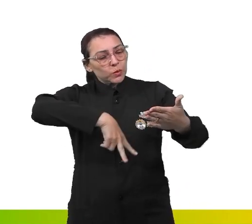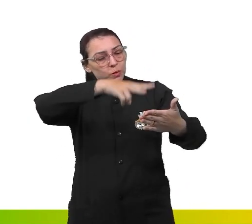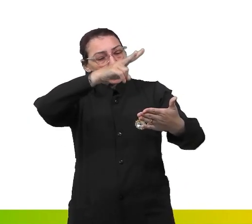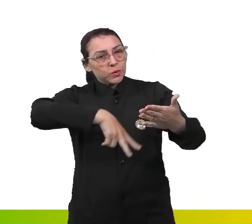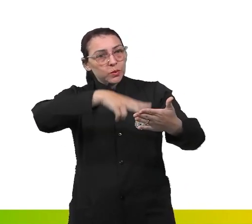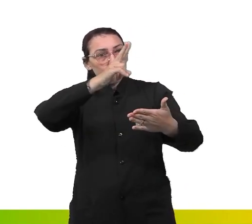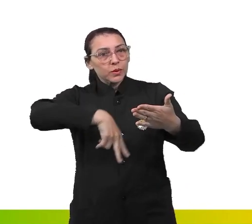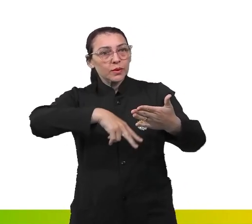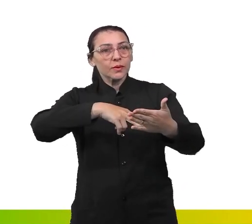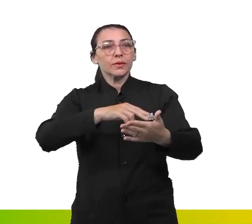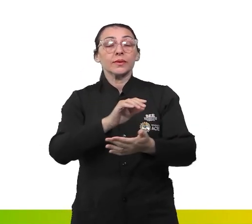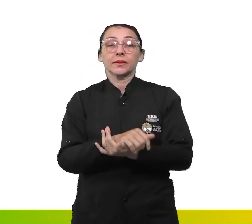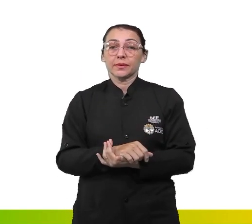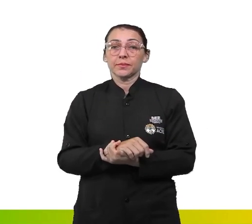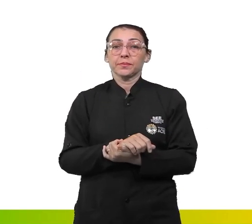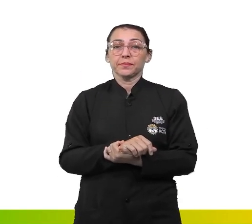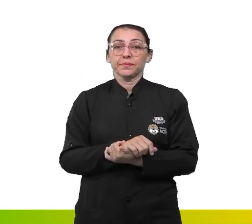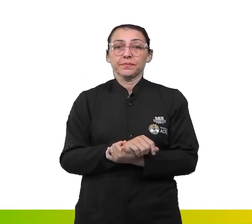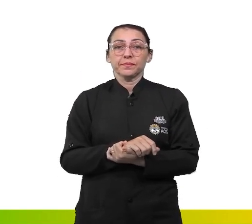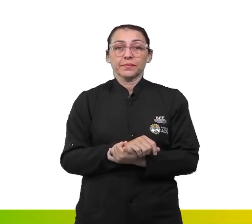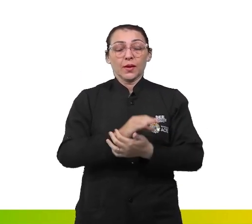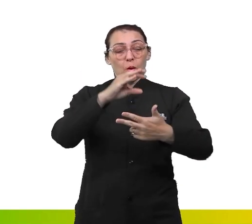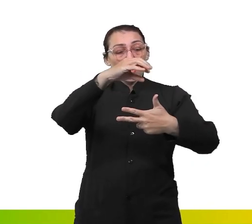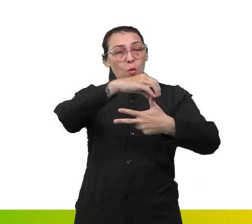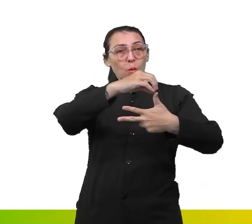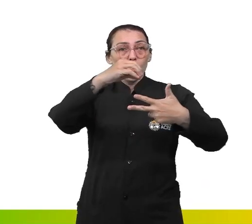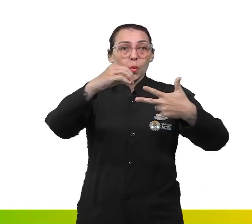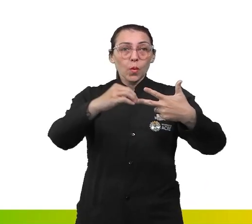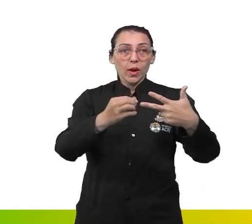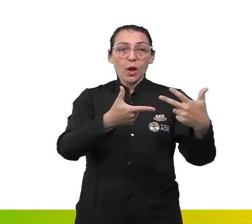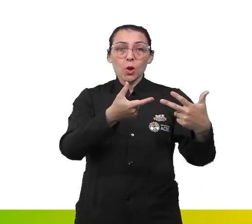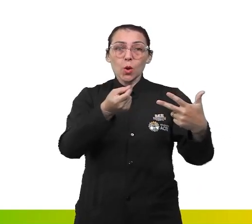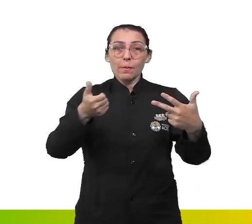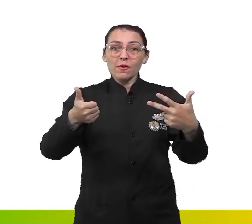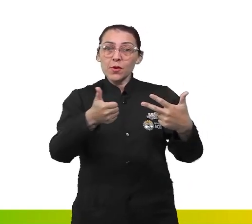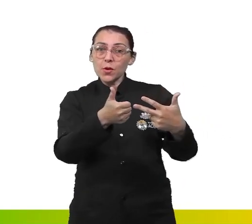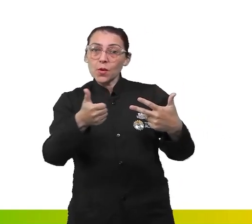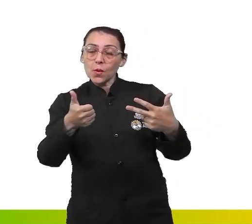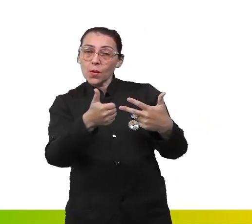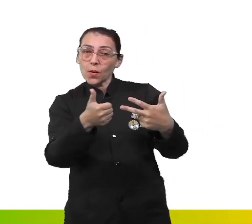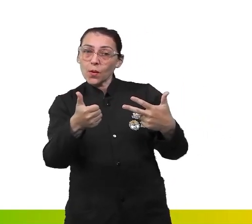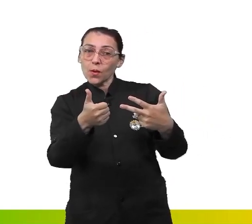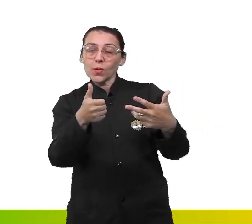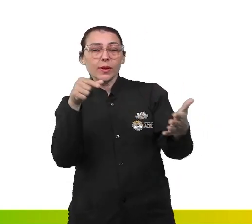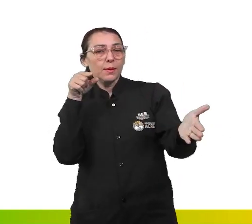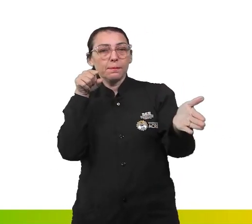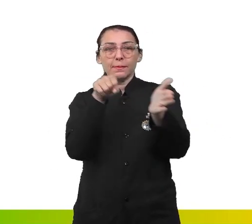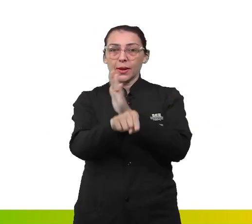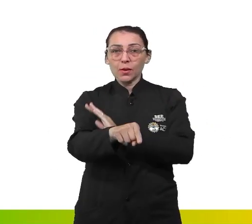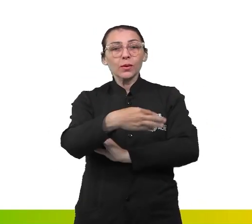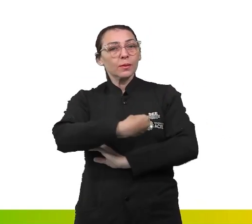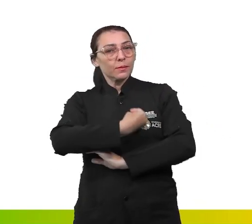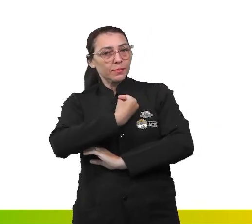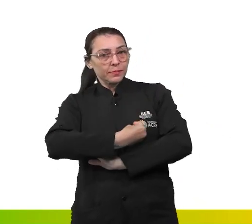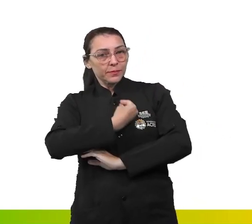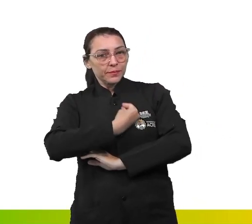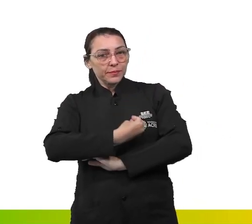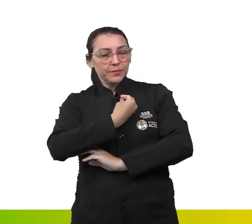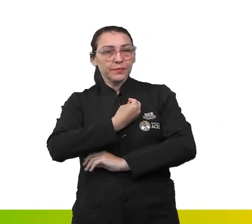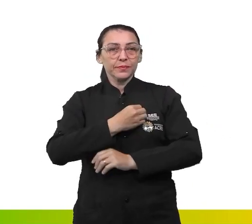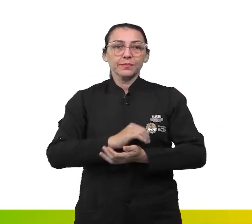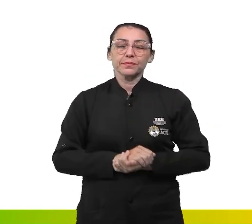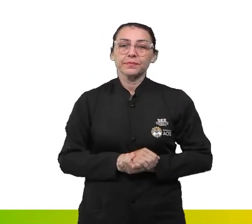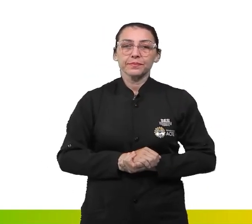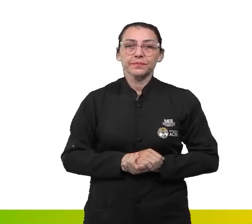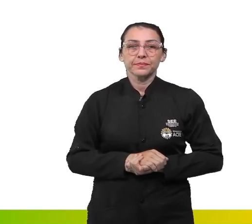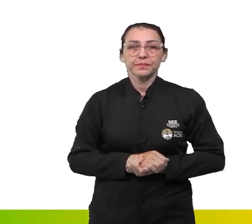da mesma. Inclusive, conforme vocês podem visualizar no enunciado da questão, ela esteve